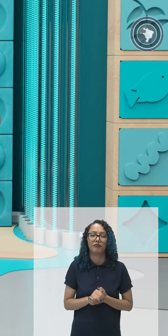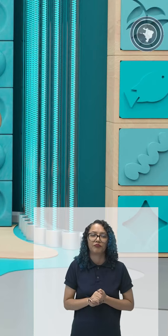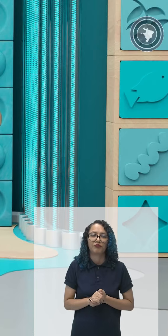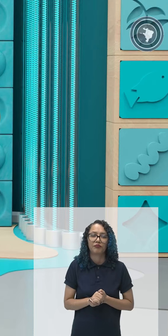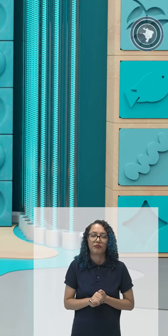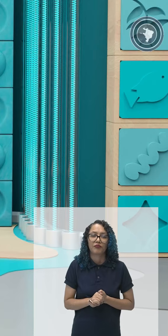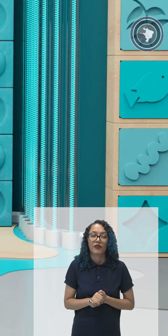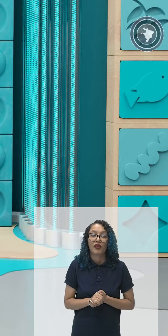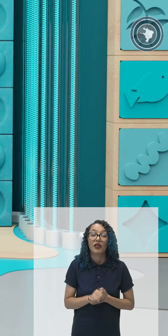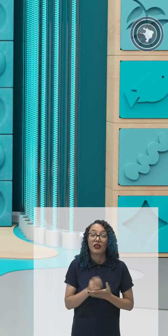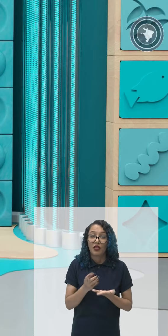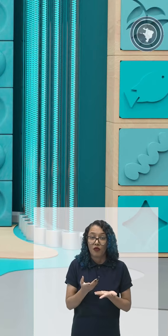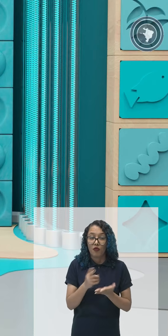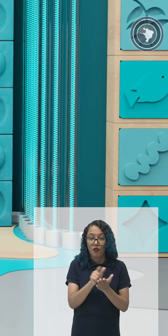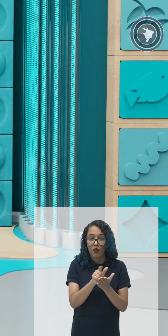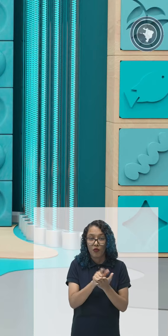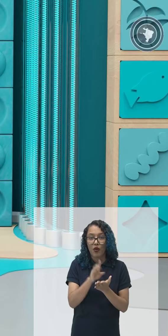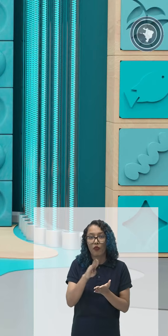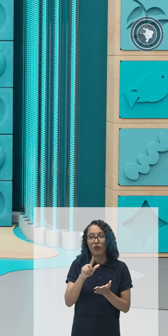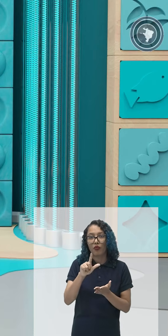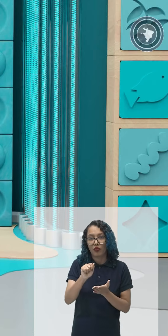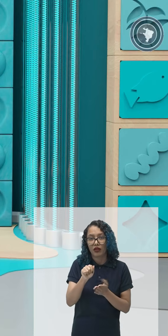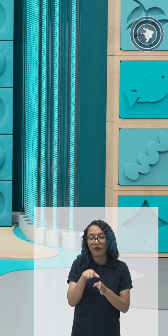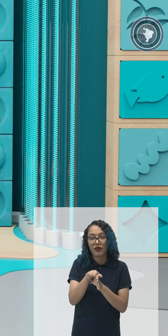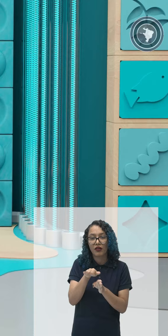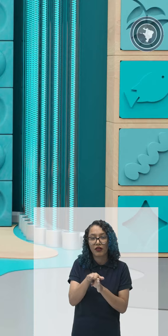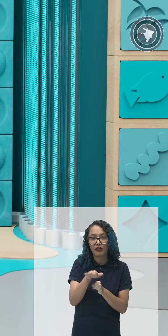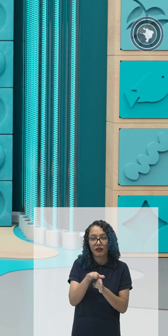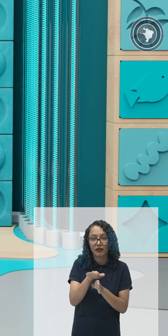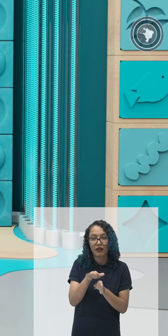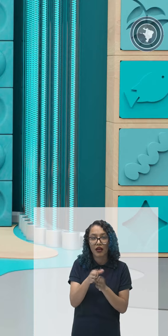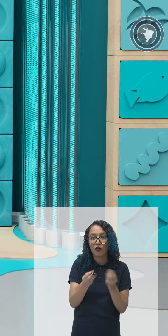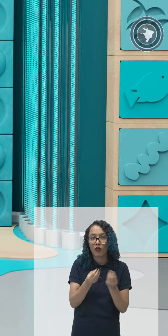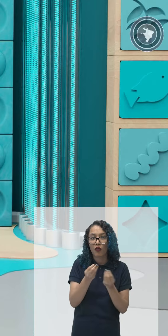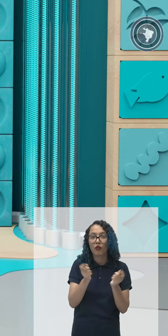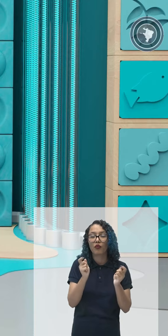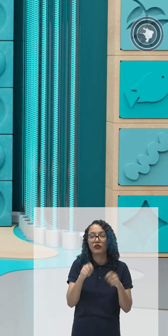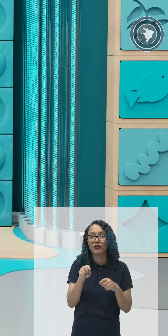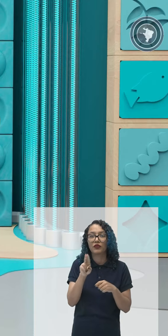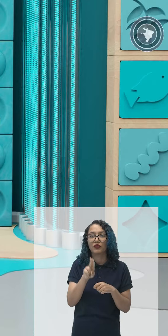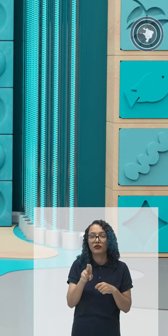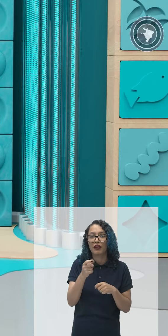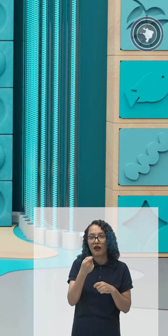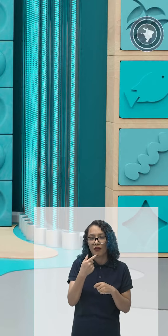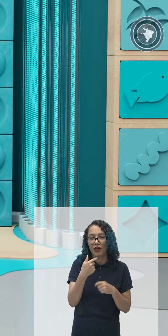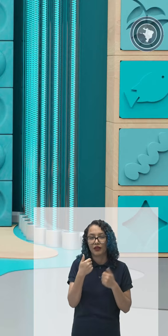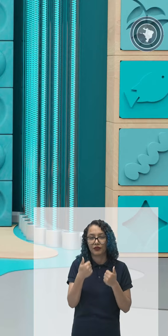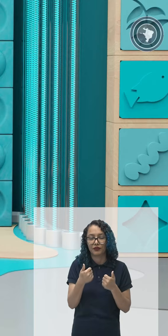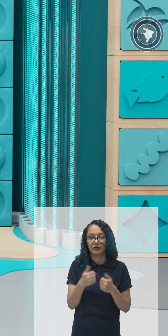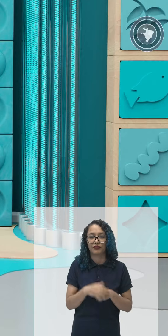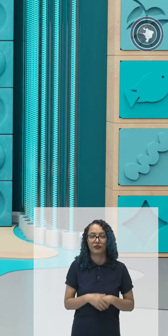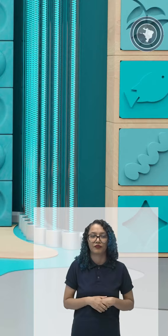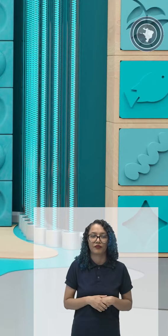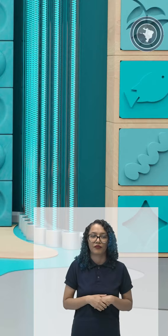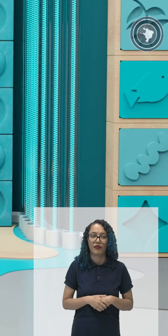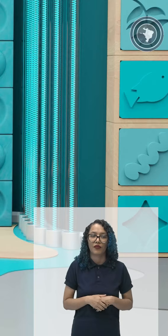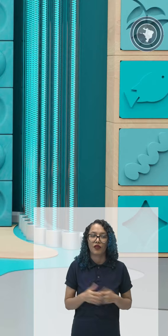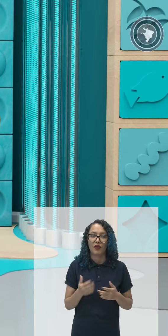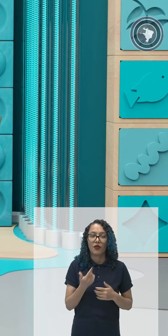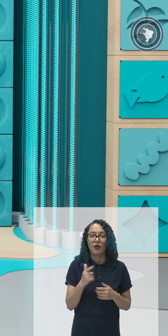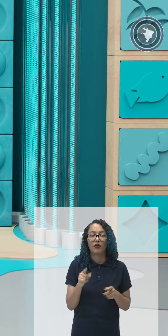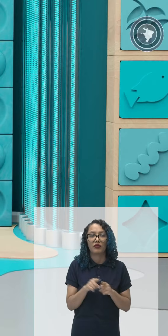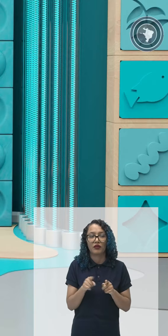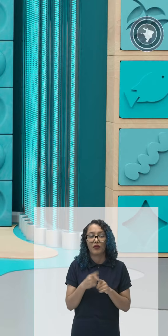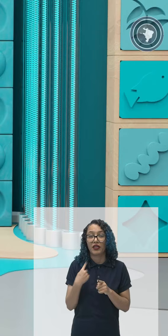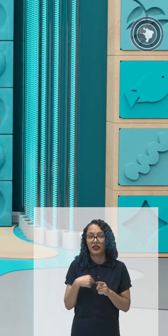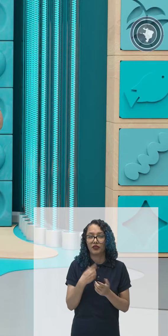te orientar como consumir, como administrar determinado medicamento. E outro gênero textual que nós